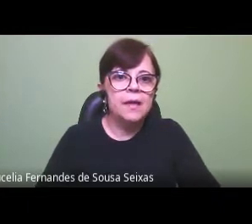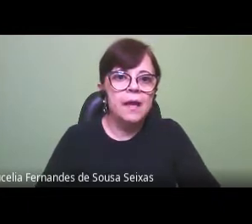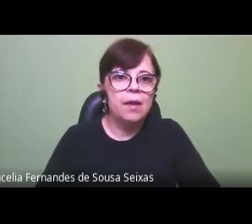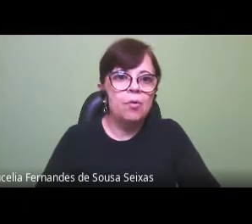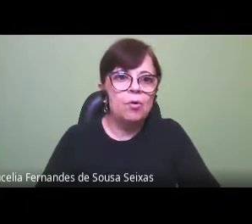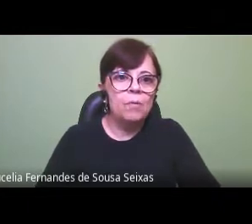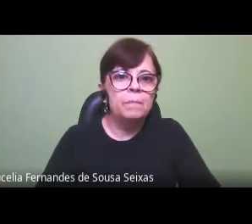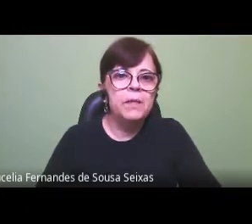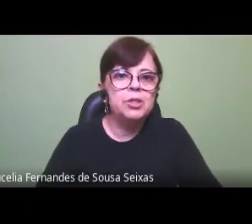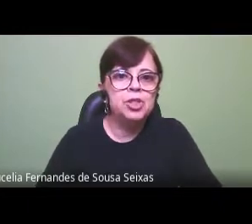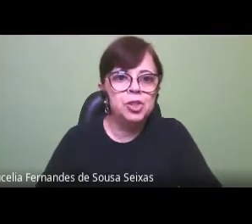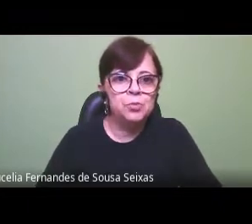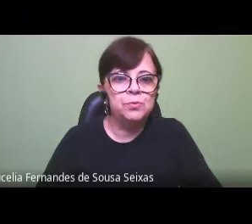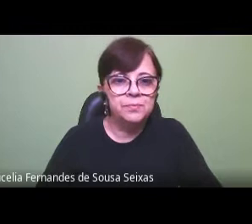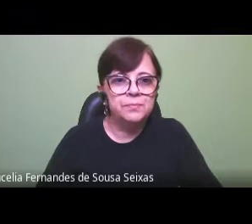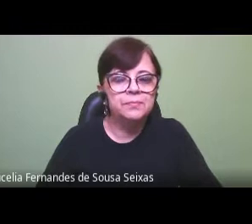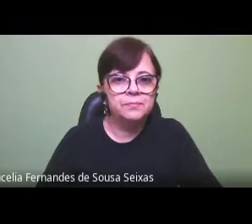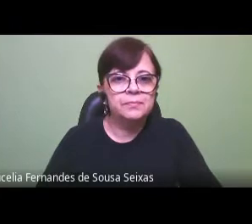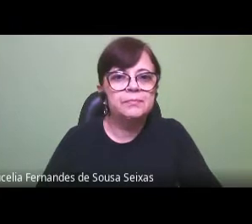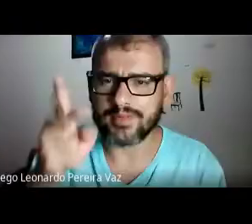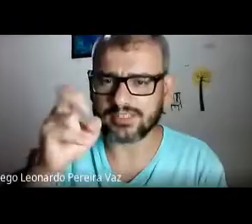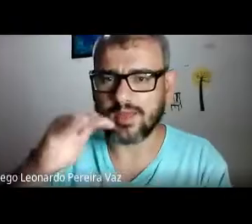Esse é o mindinho.